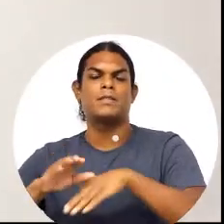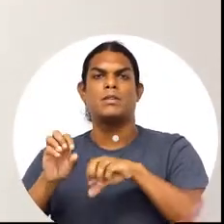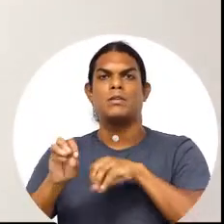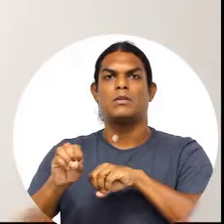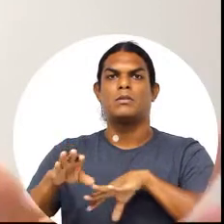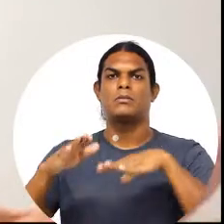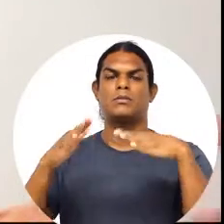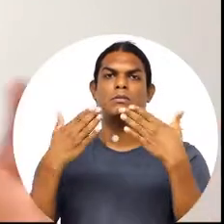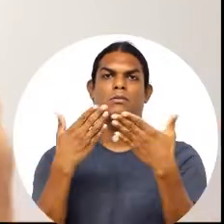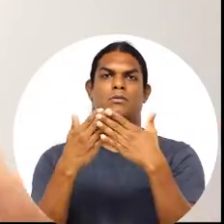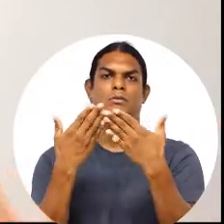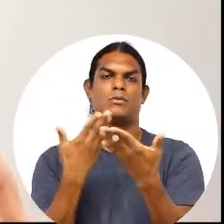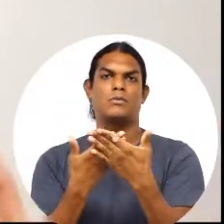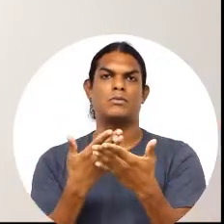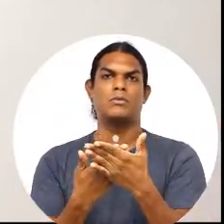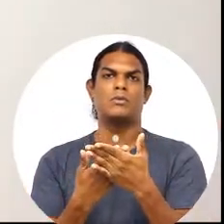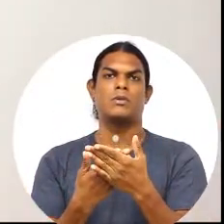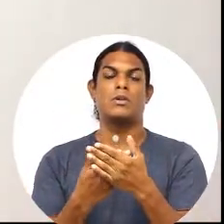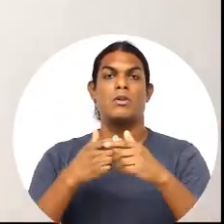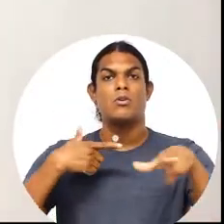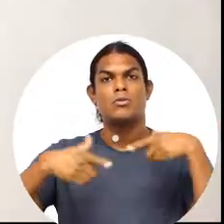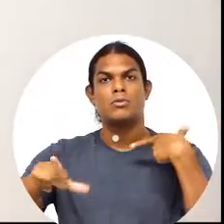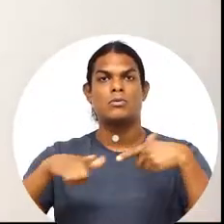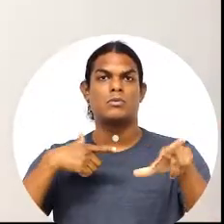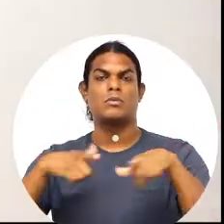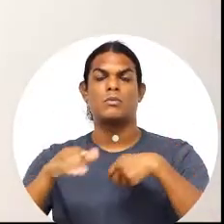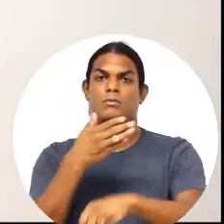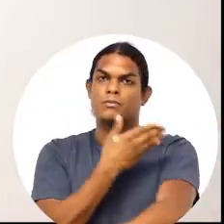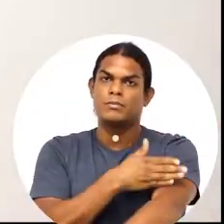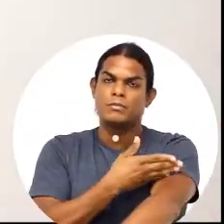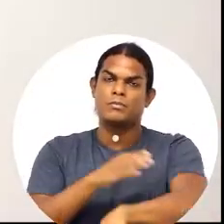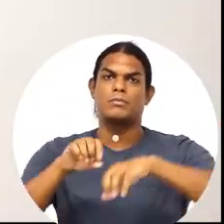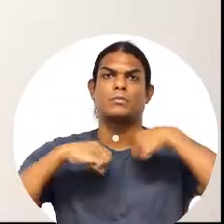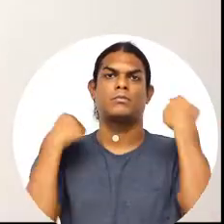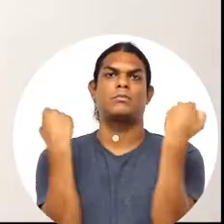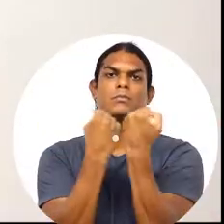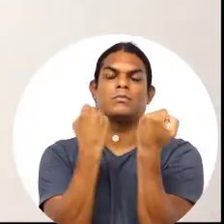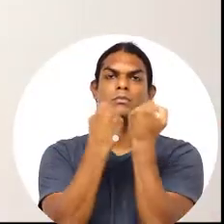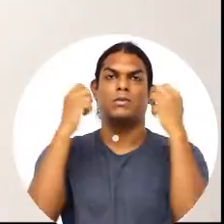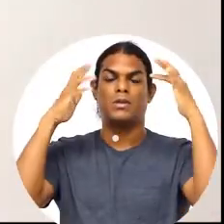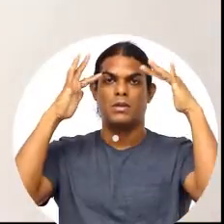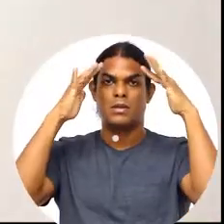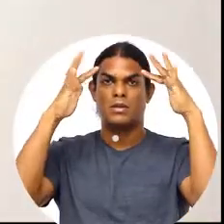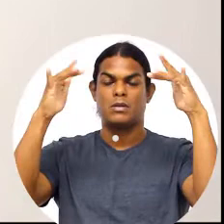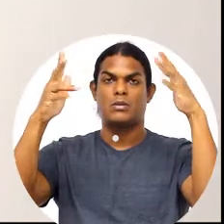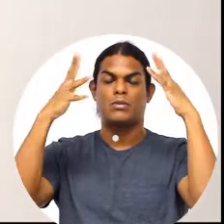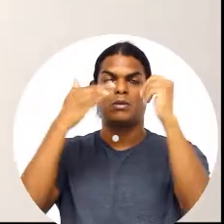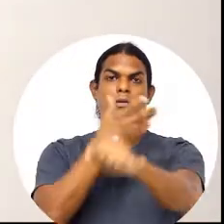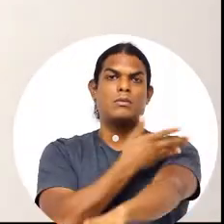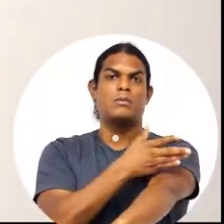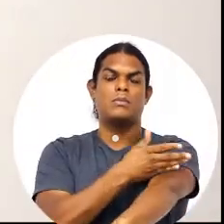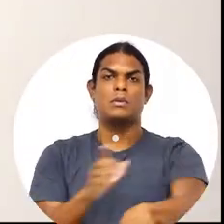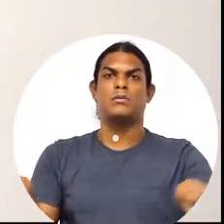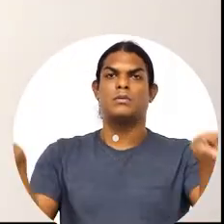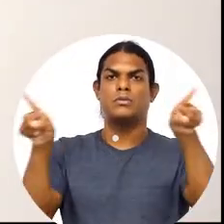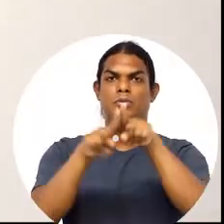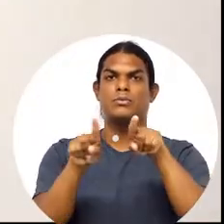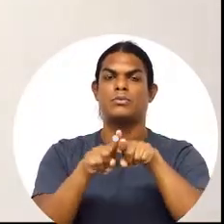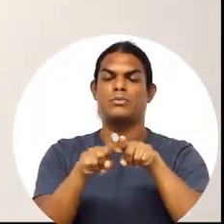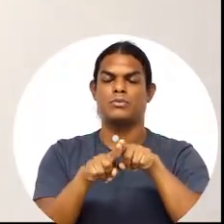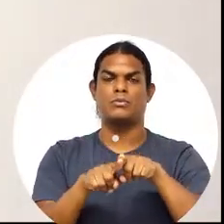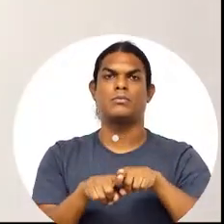ou seja, teoria e prática juntas, numa engrenagem, ou seja, num processo de construção de